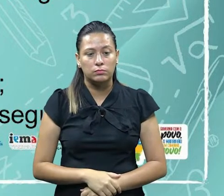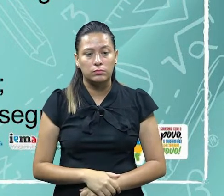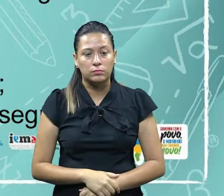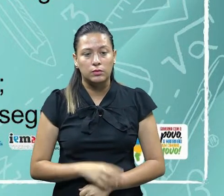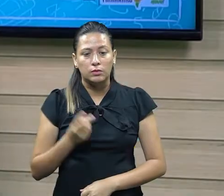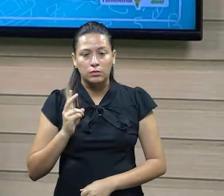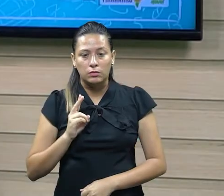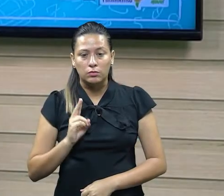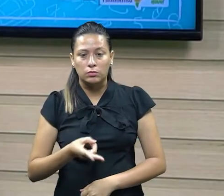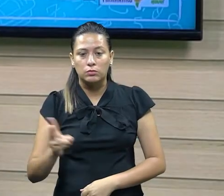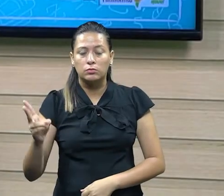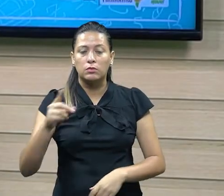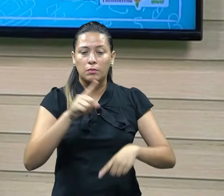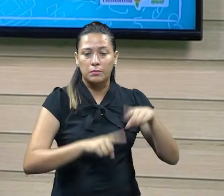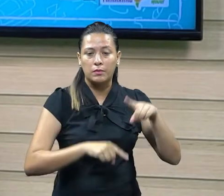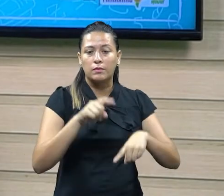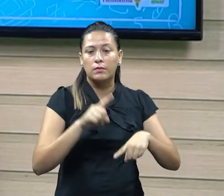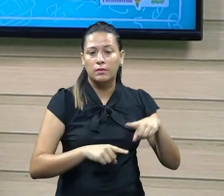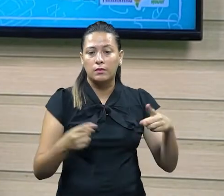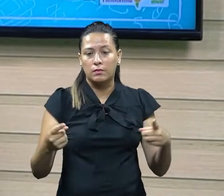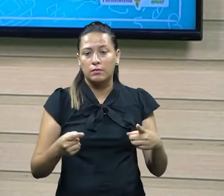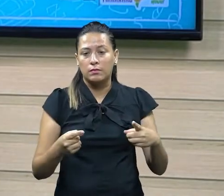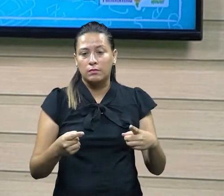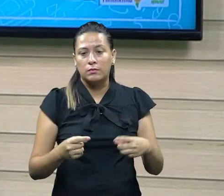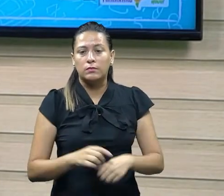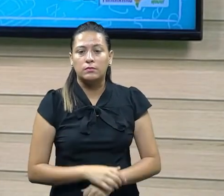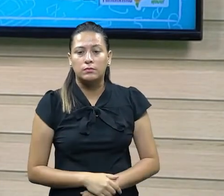seguro. Aqui são algumas